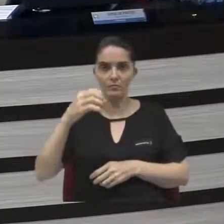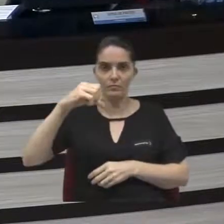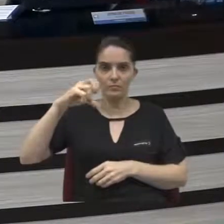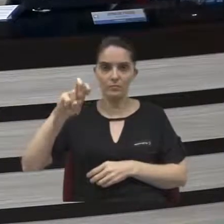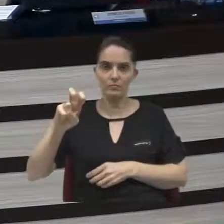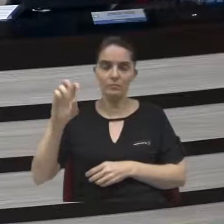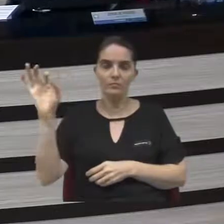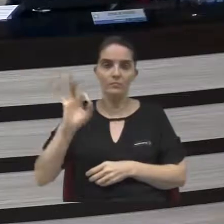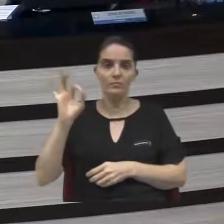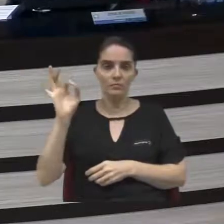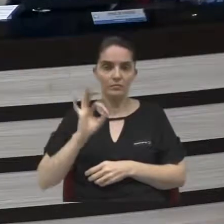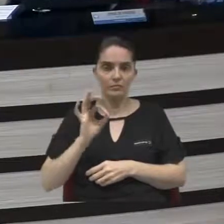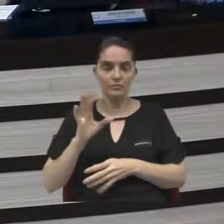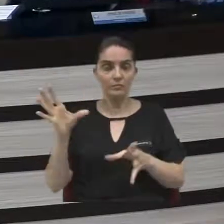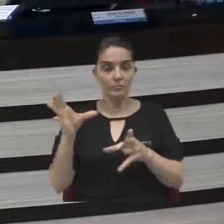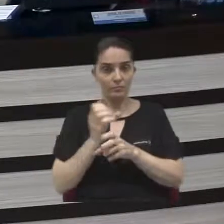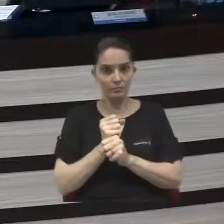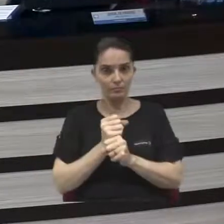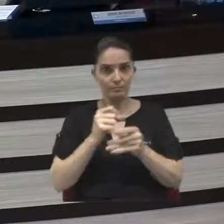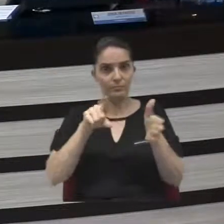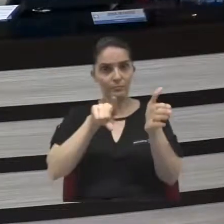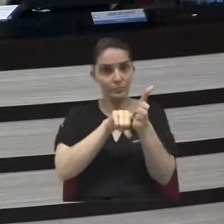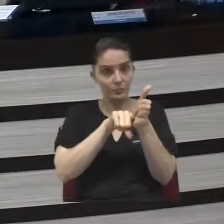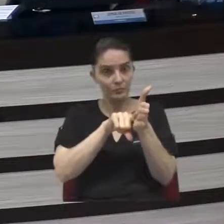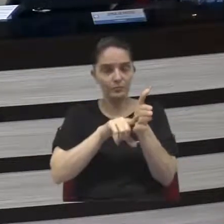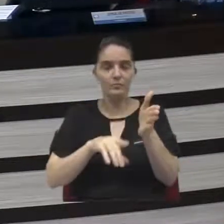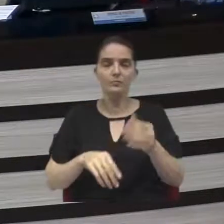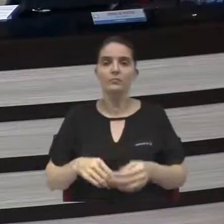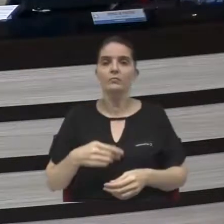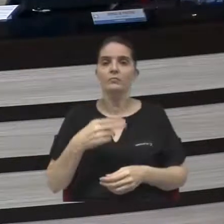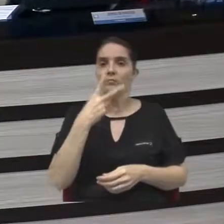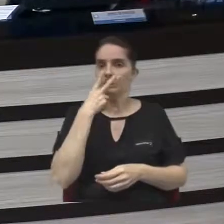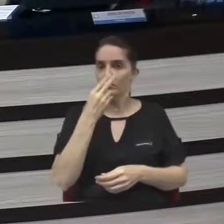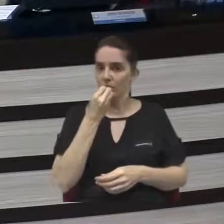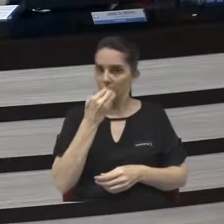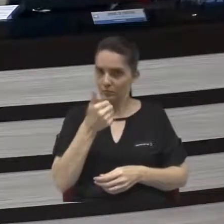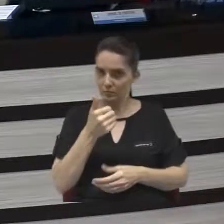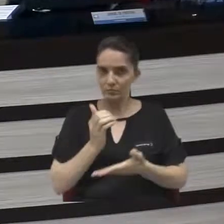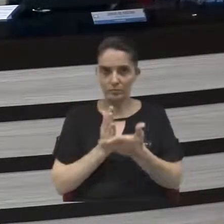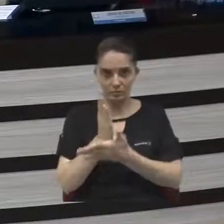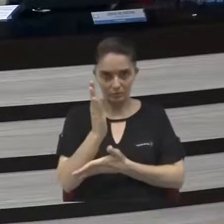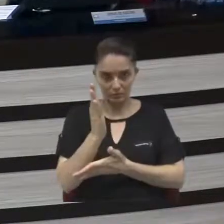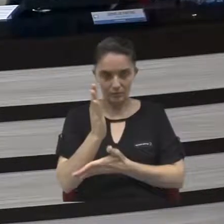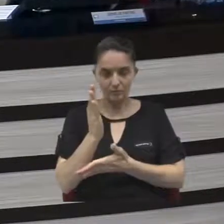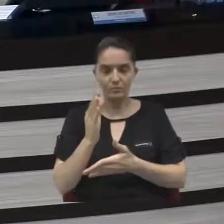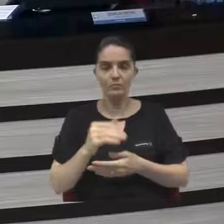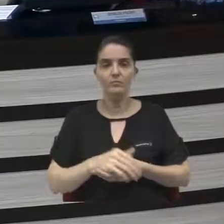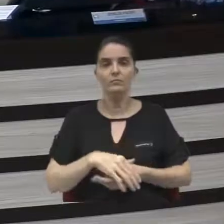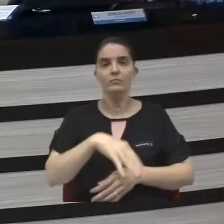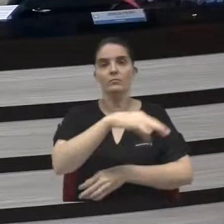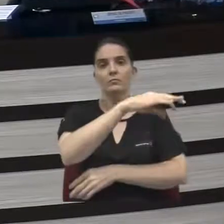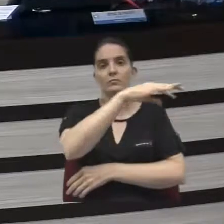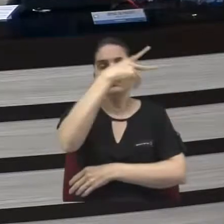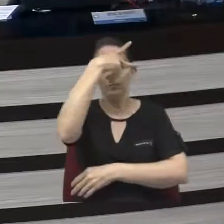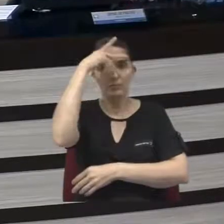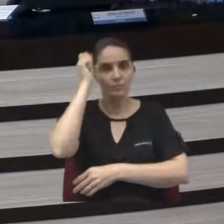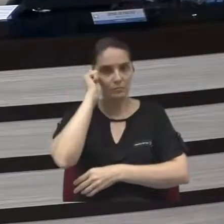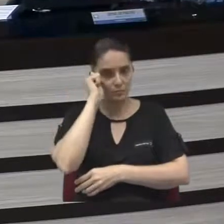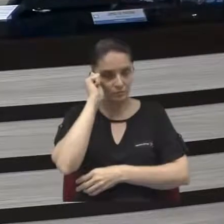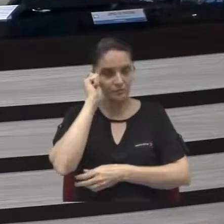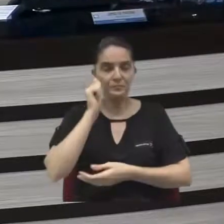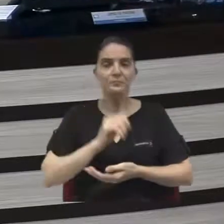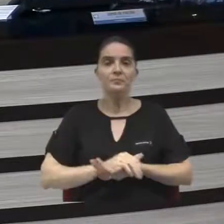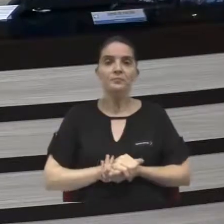4,95%, e resultado financeiro negativo, parecer favorável à aprovação das contas da Prefeitura com